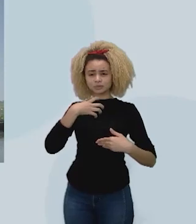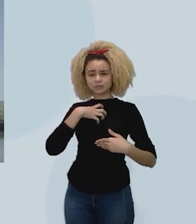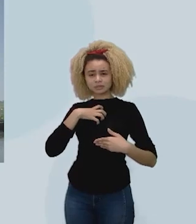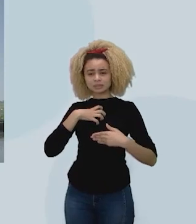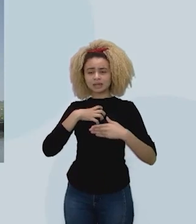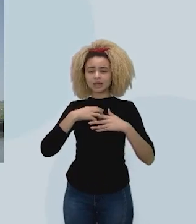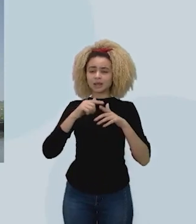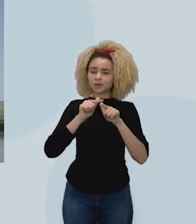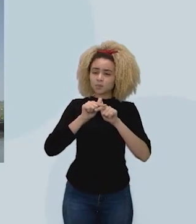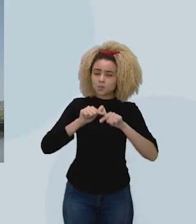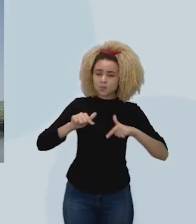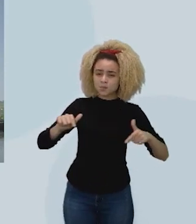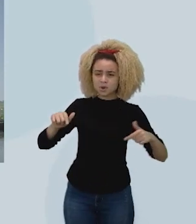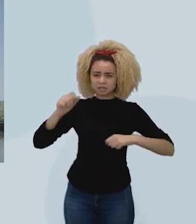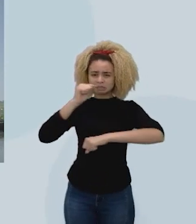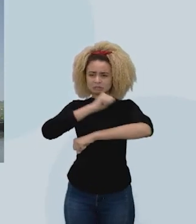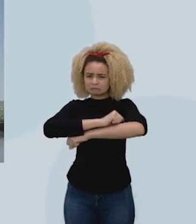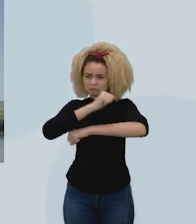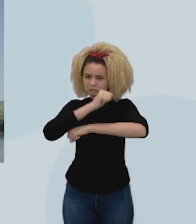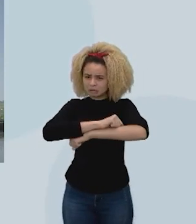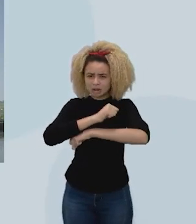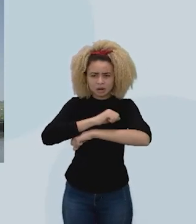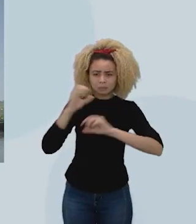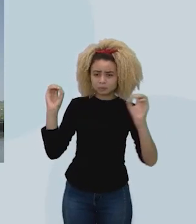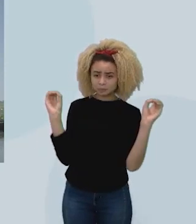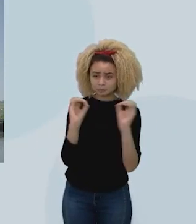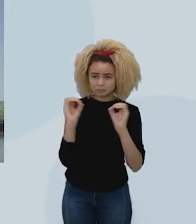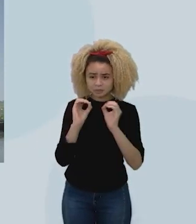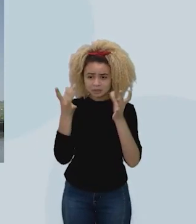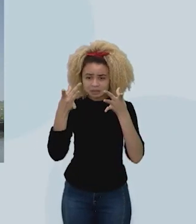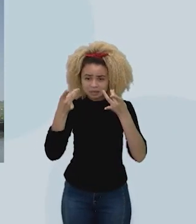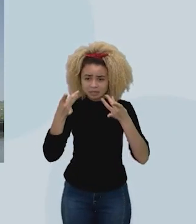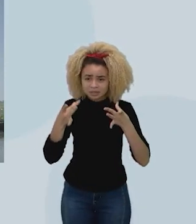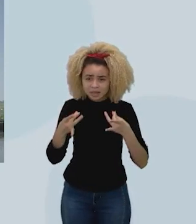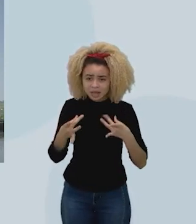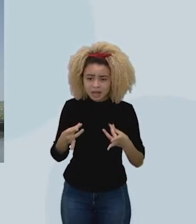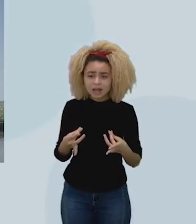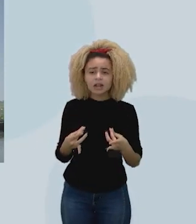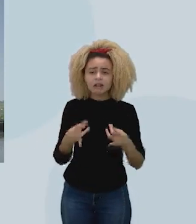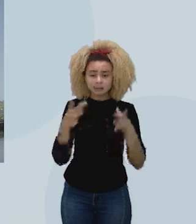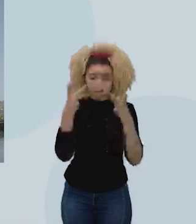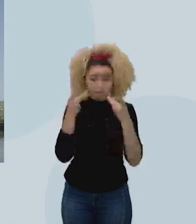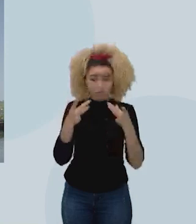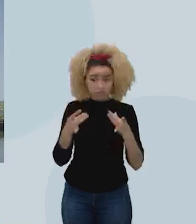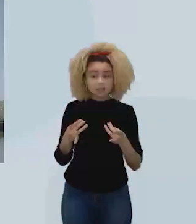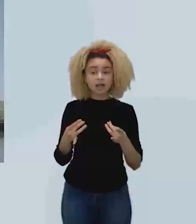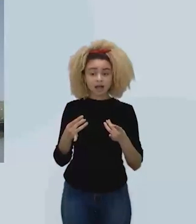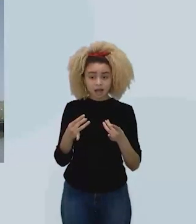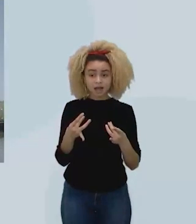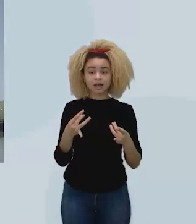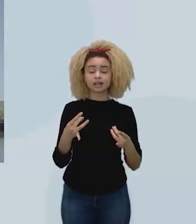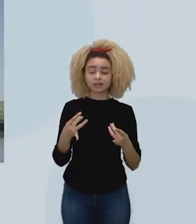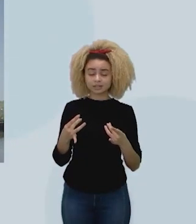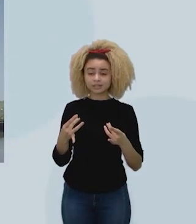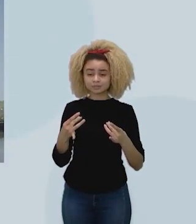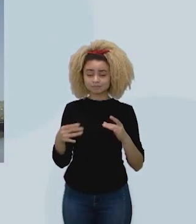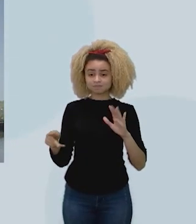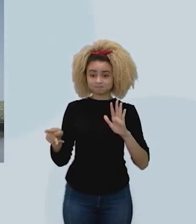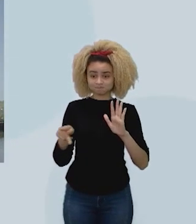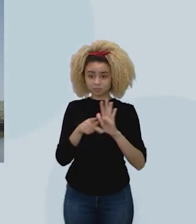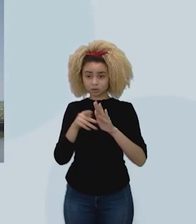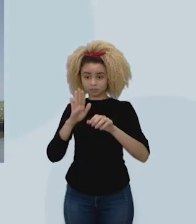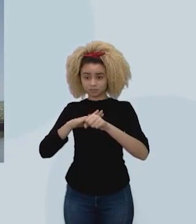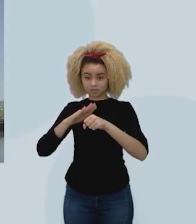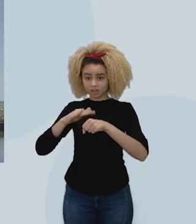Nada de muita janela, nada de muito ornato, nada de muito detalhe. Os detalhes são feitos justamente na própria, né, construção do